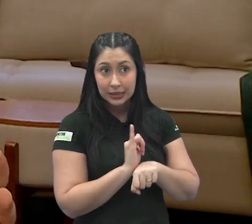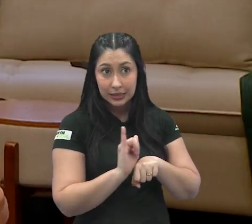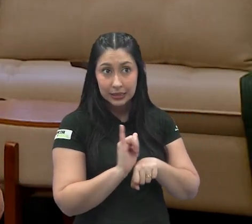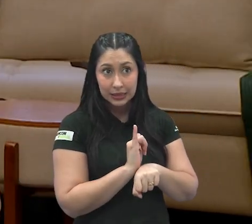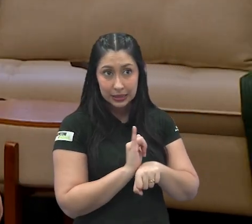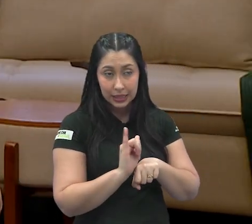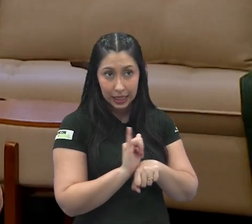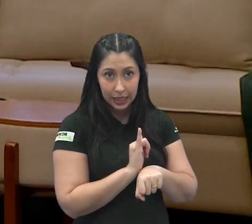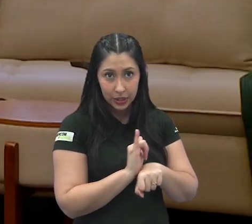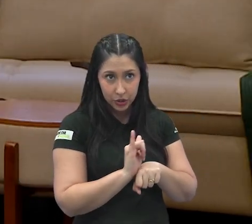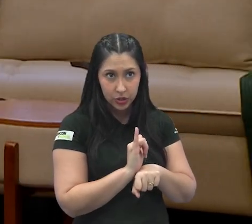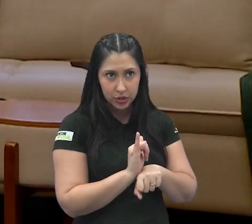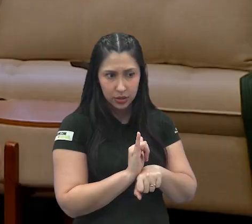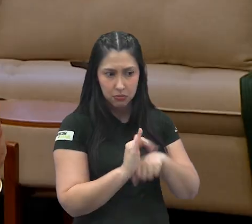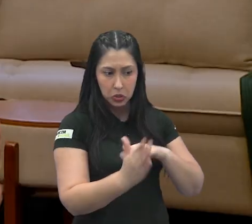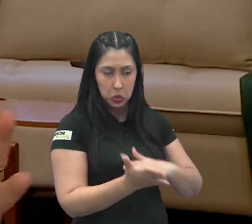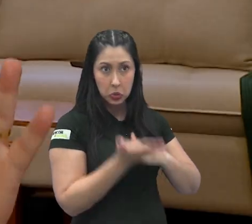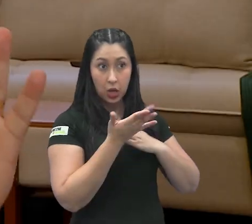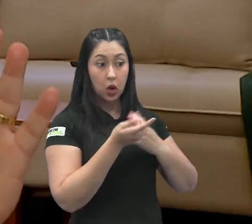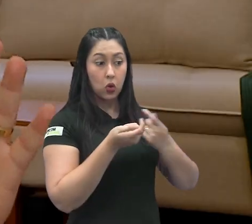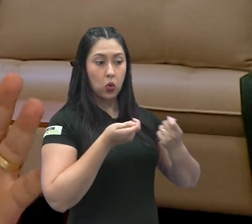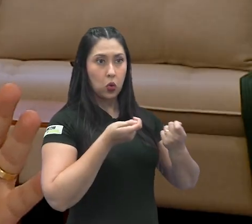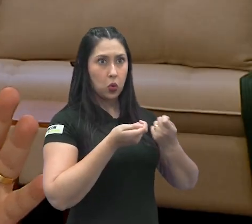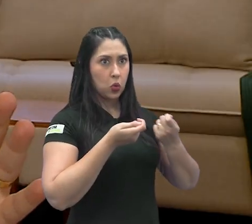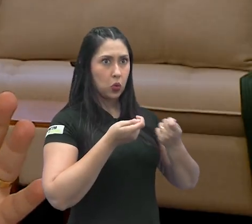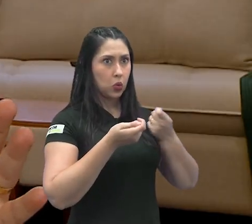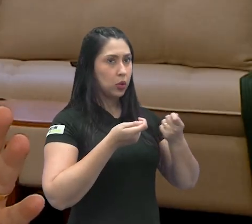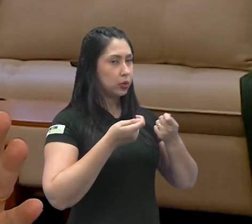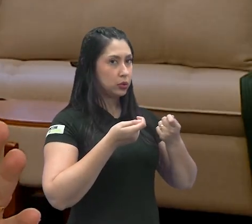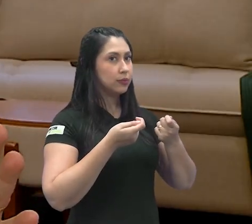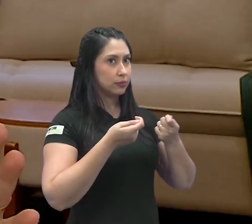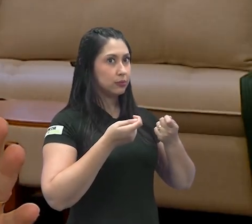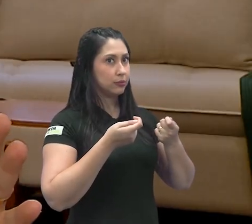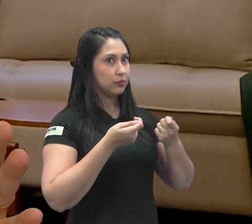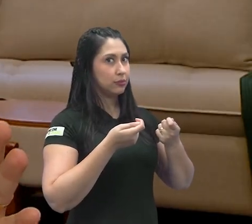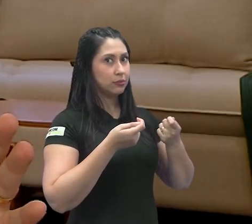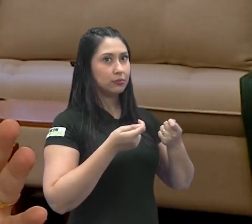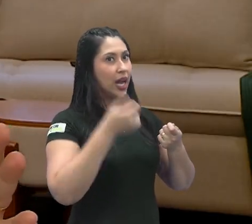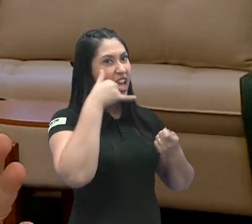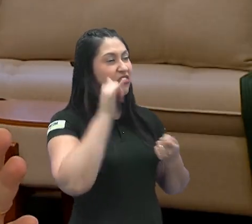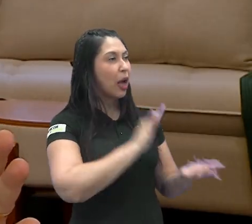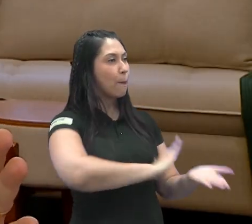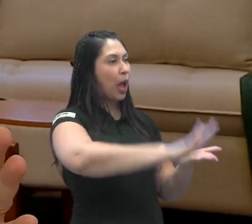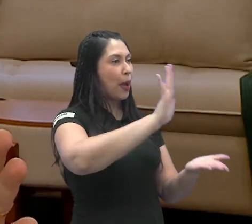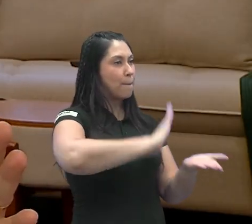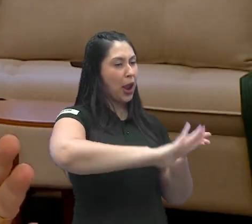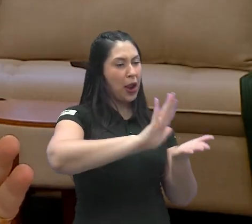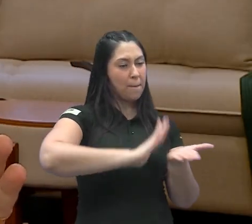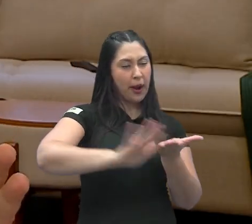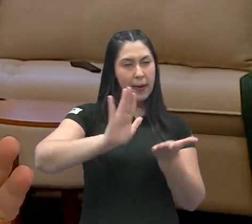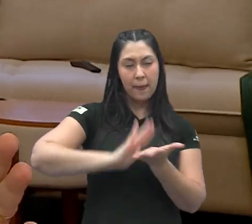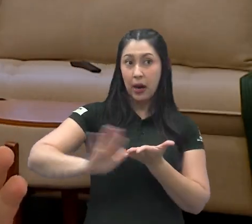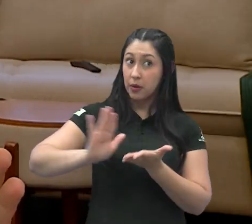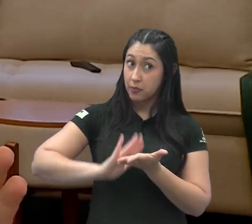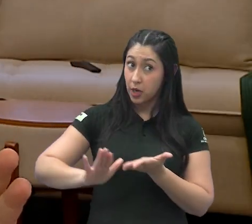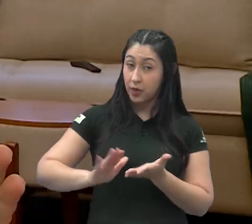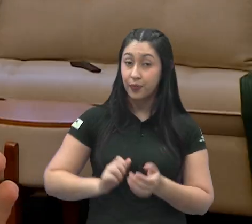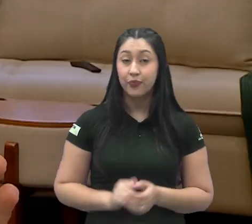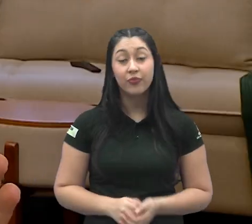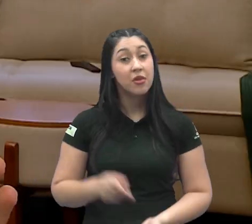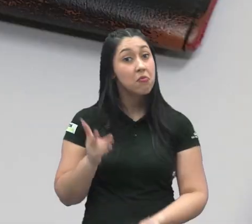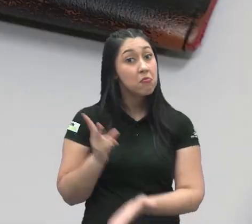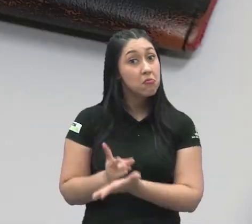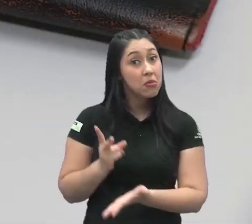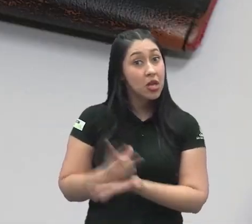mecanismos de que me freasse nos momentos em que eu sem pensar ali no emocional, fosse